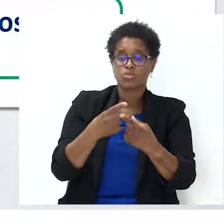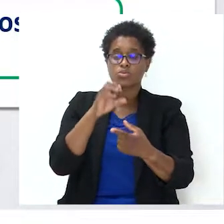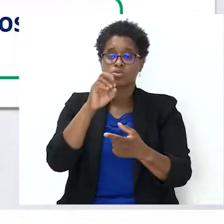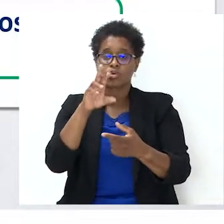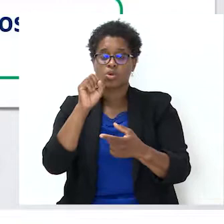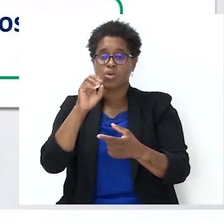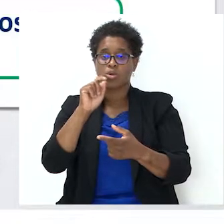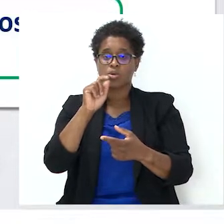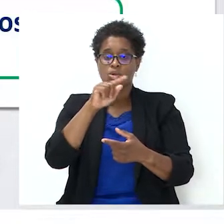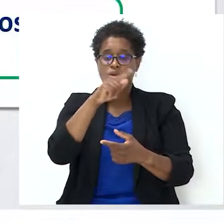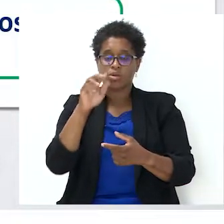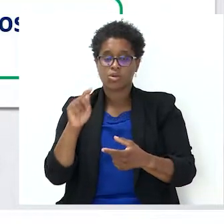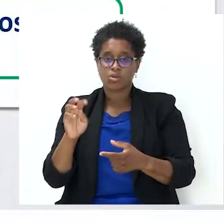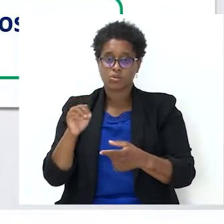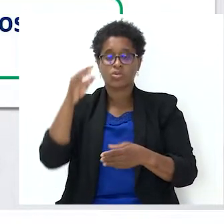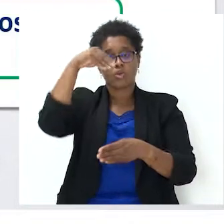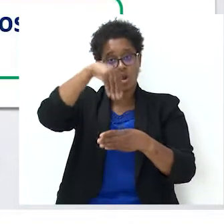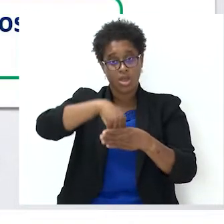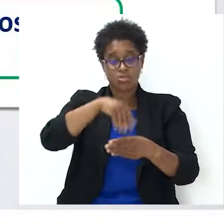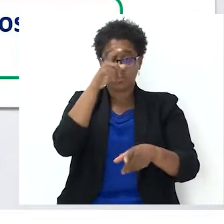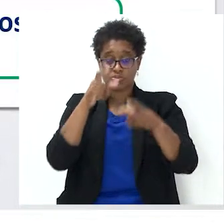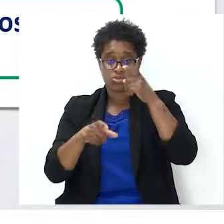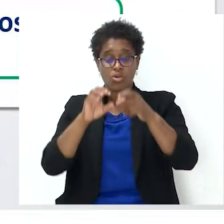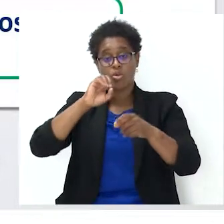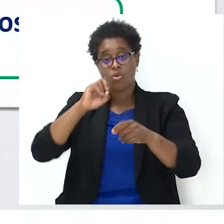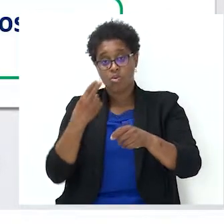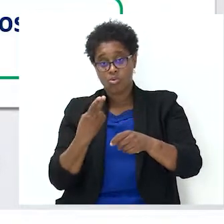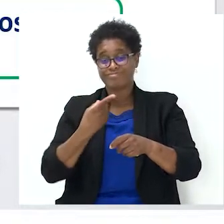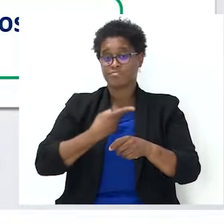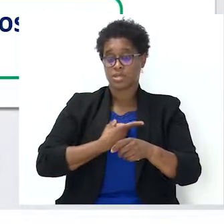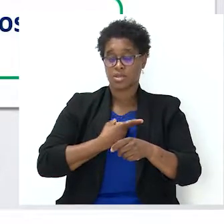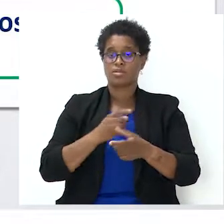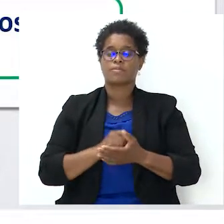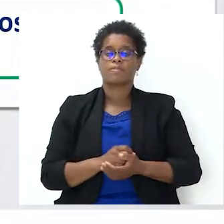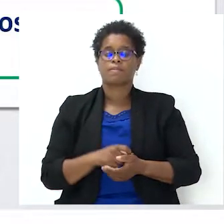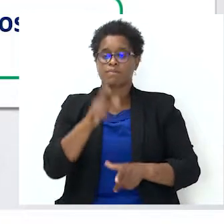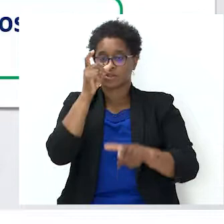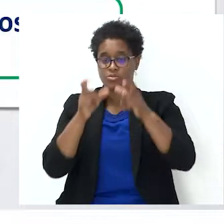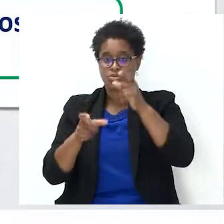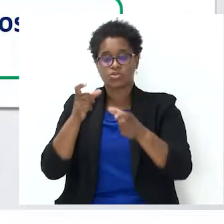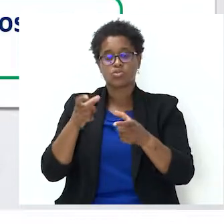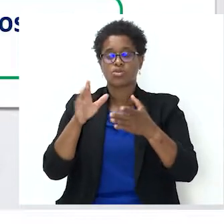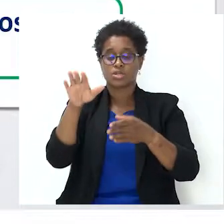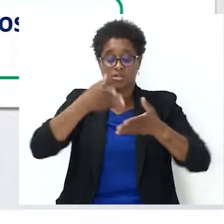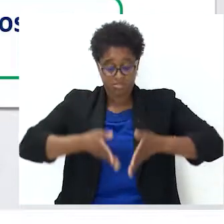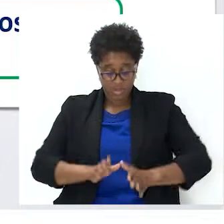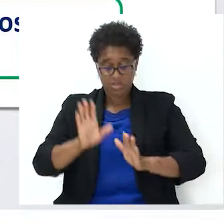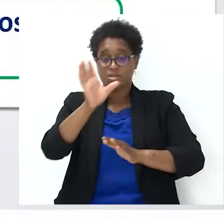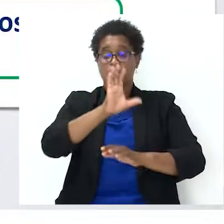órgãos são eleitos pelo povo, ou seja, pelos cidadãos